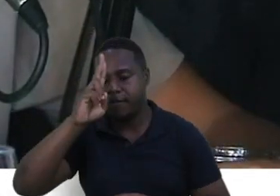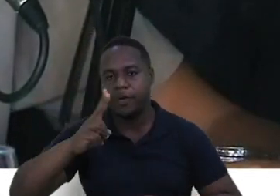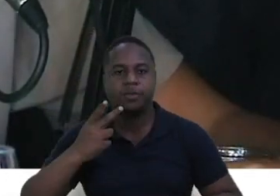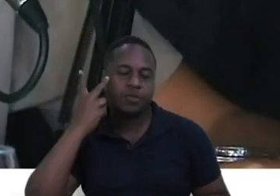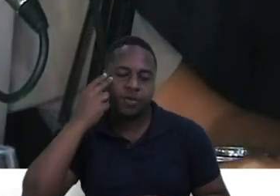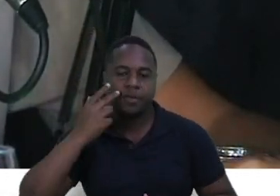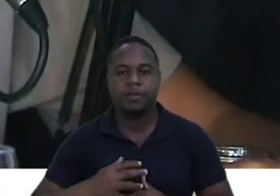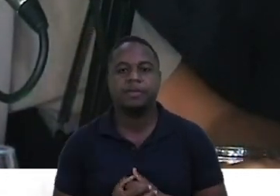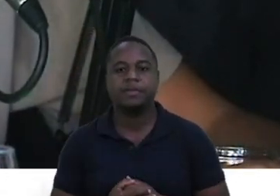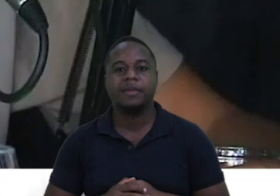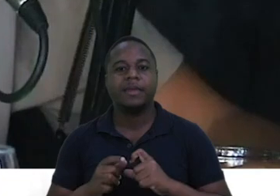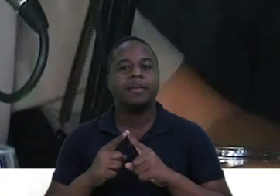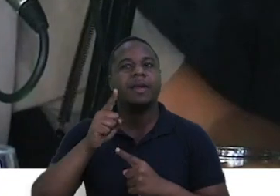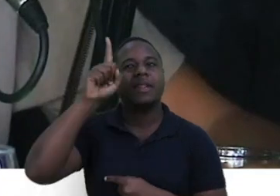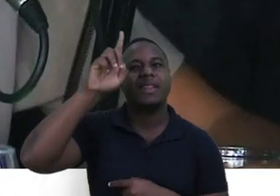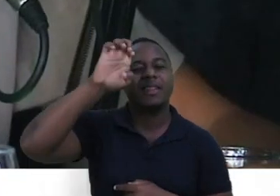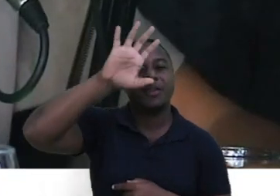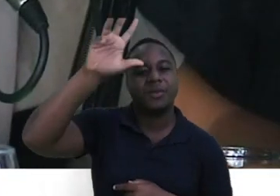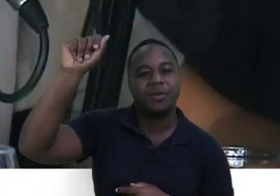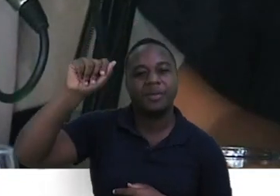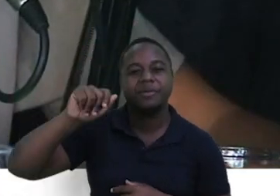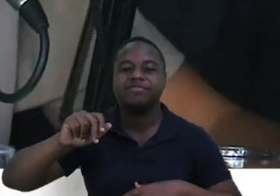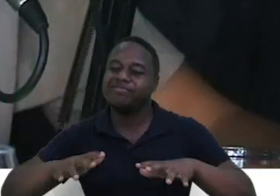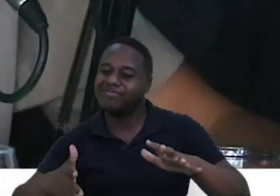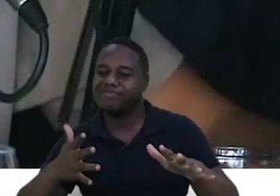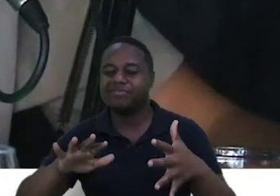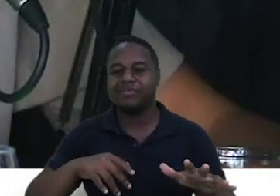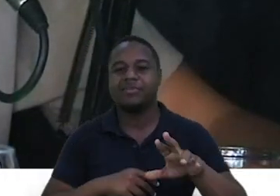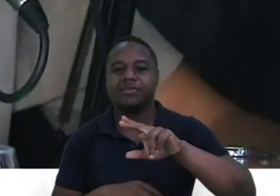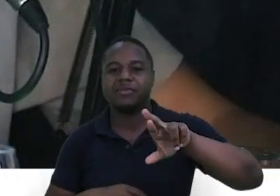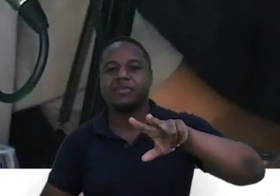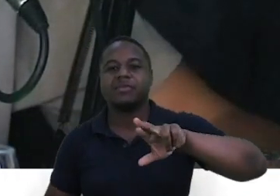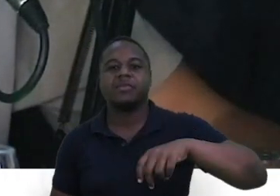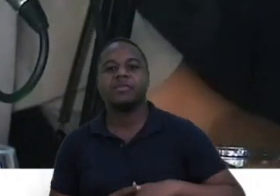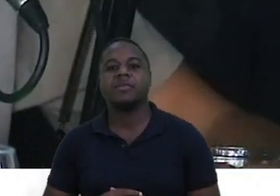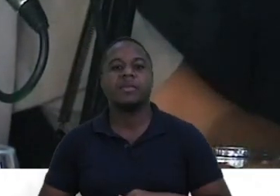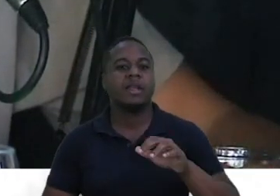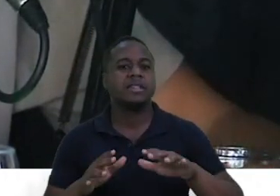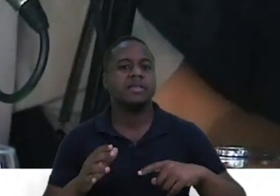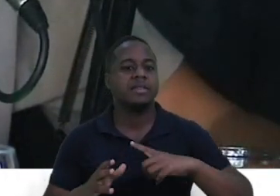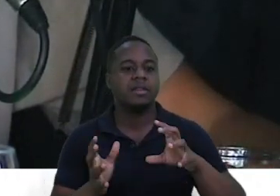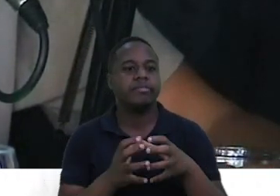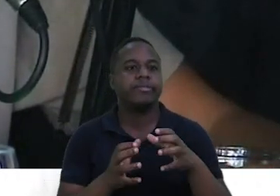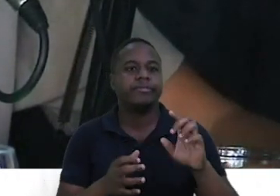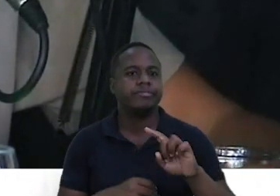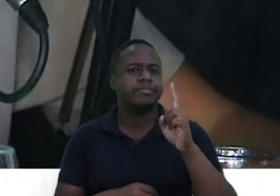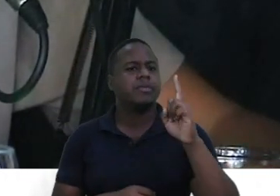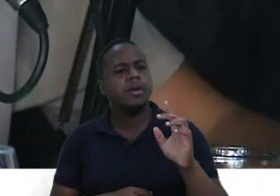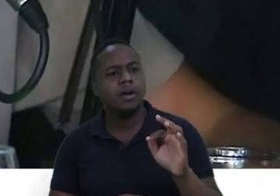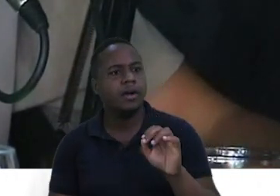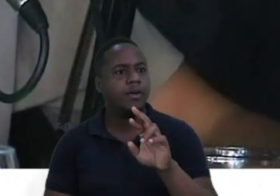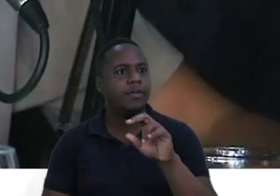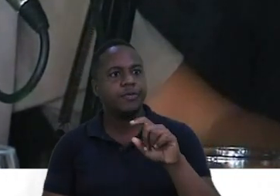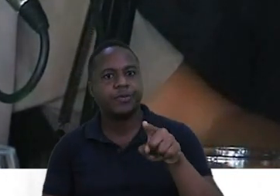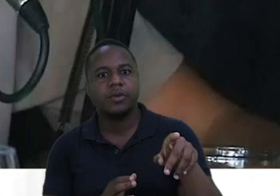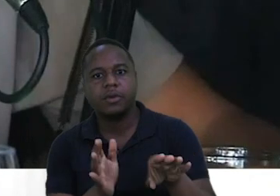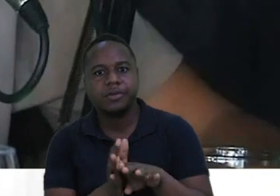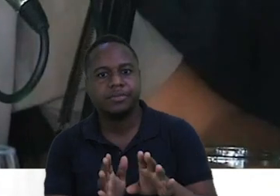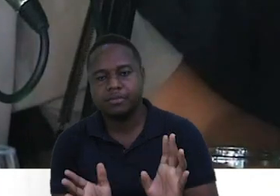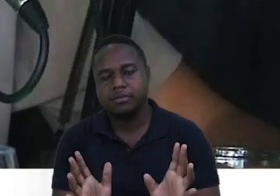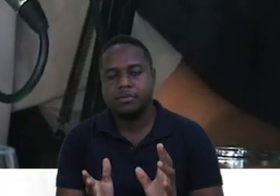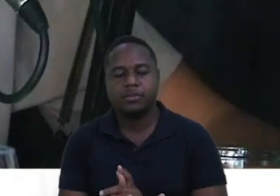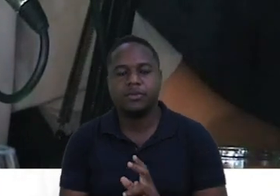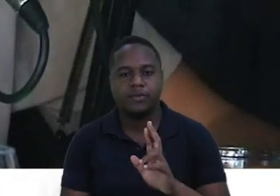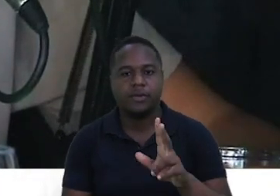muito natural. Lá já não tem tanto essa possibilidade, né? De repente você tá num baile de forró. Então, muitas pessoas iniciam